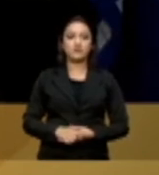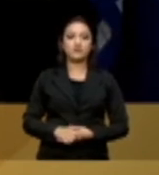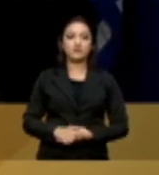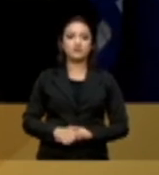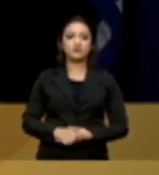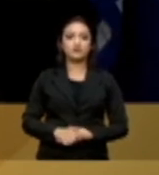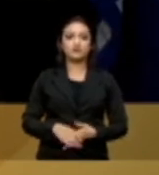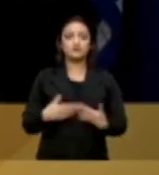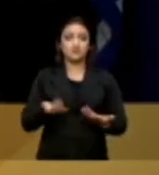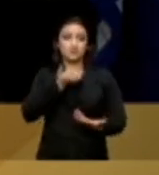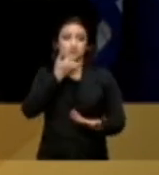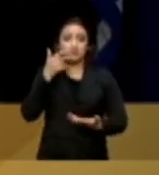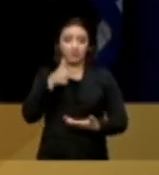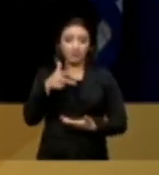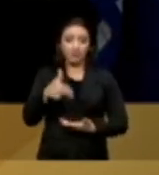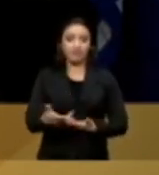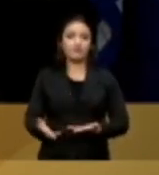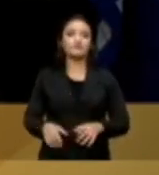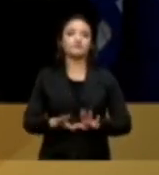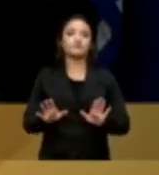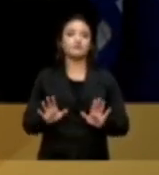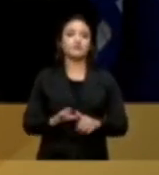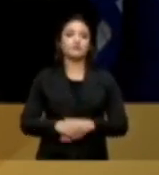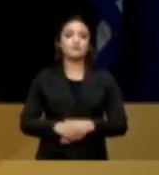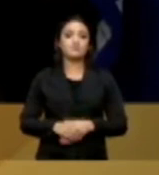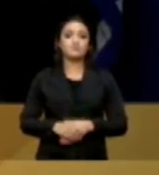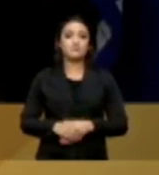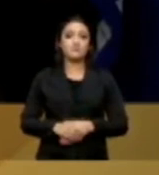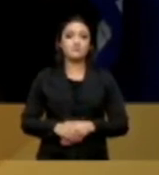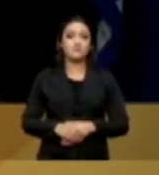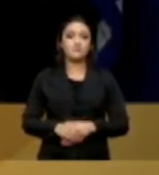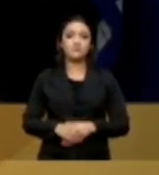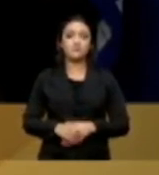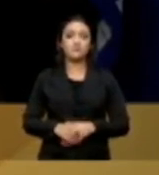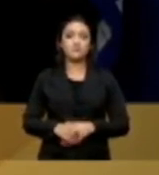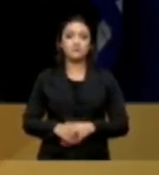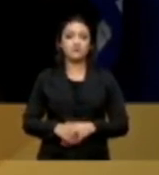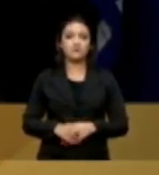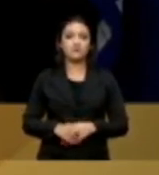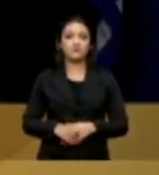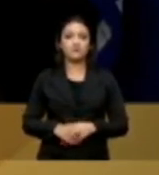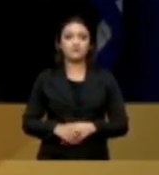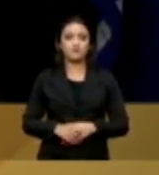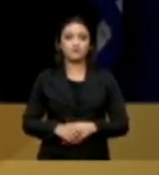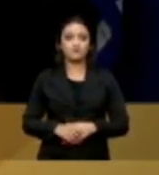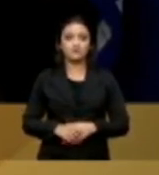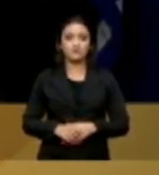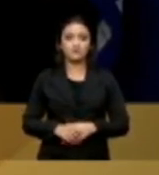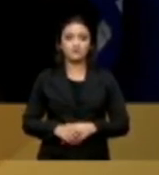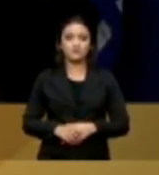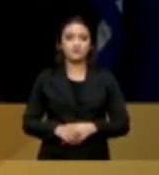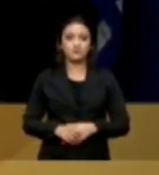atenta contra o princípio da legalidade, por ser arbitrário, caprichoso, justa causa